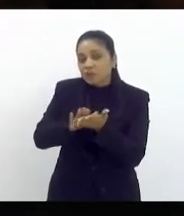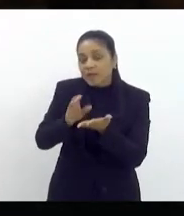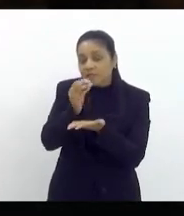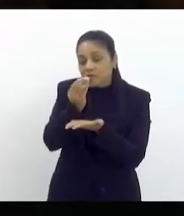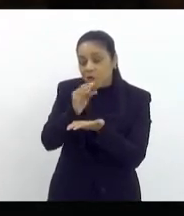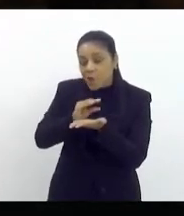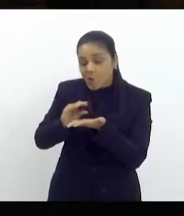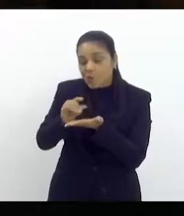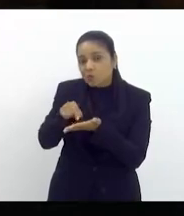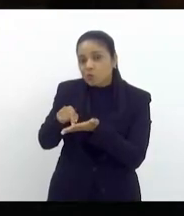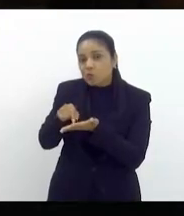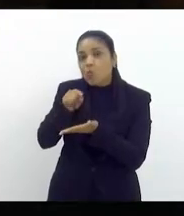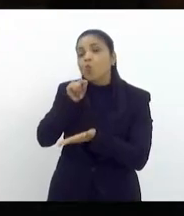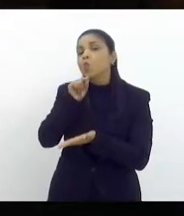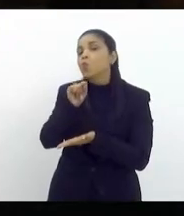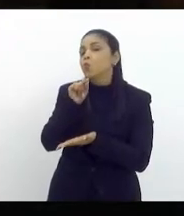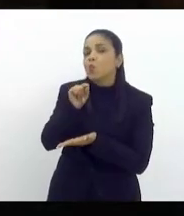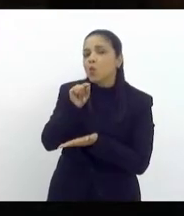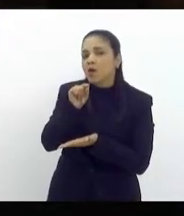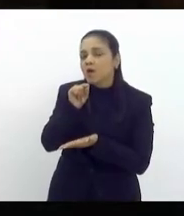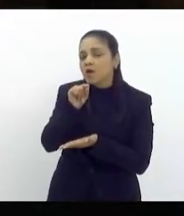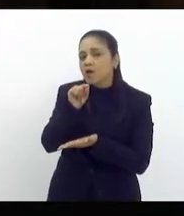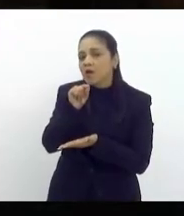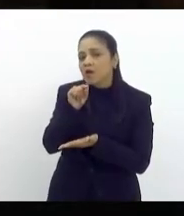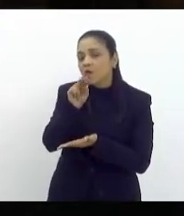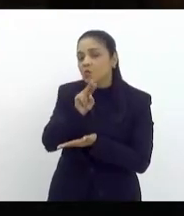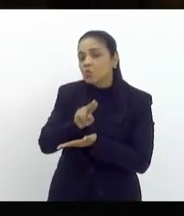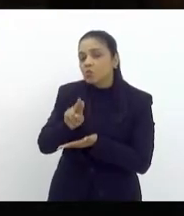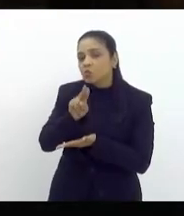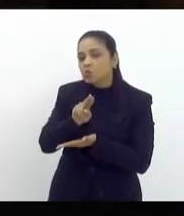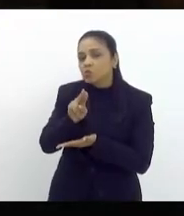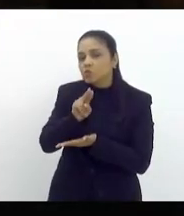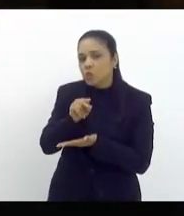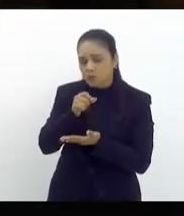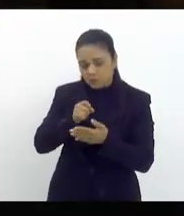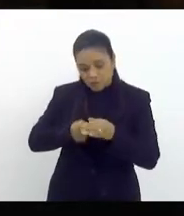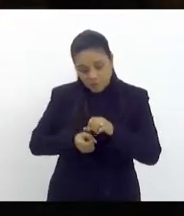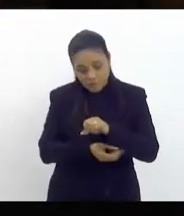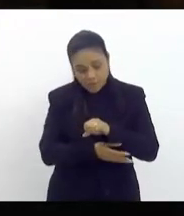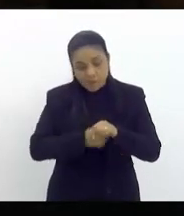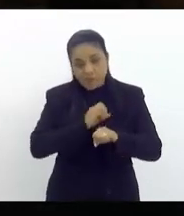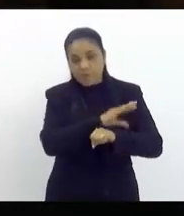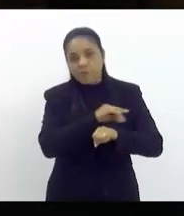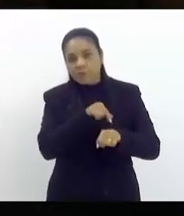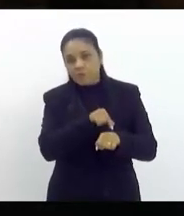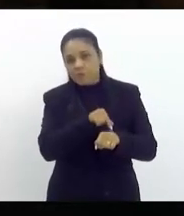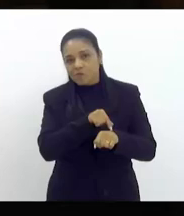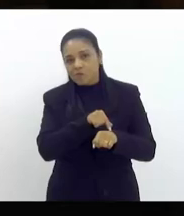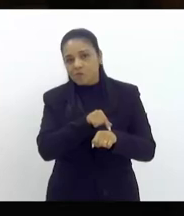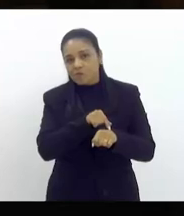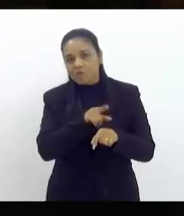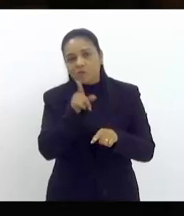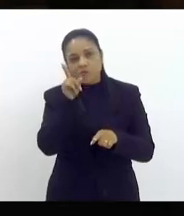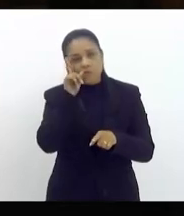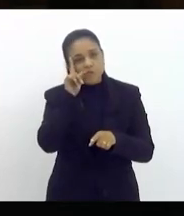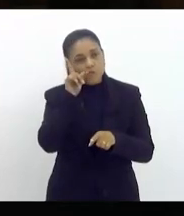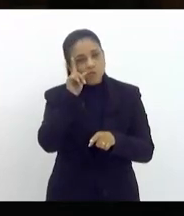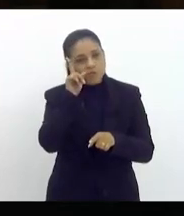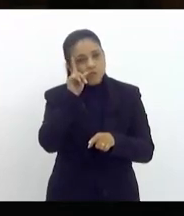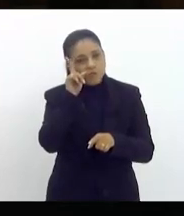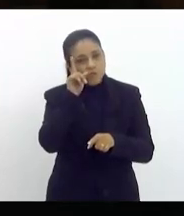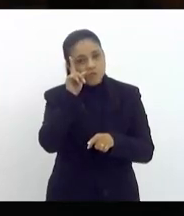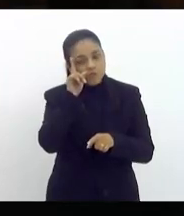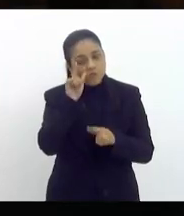especificação dessas despesas do super RJ um programa que todos os dias vemos em